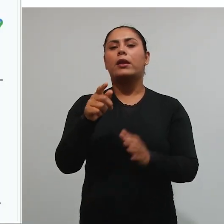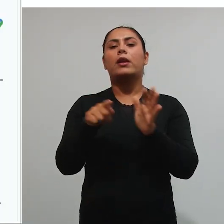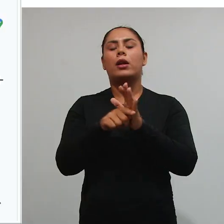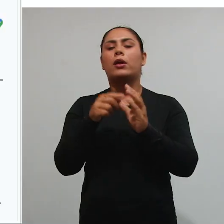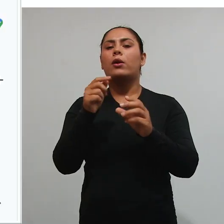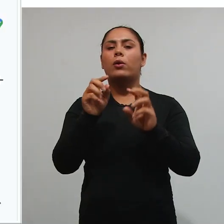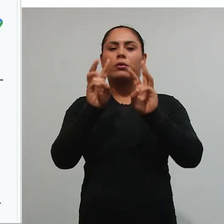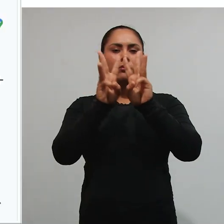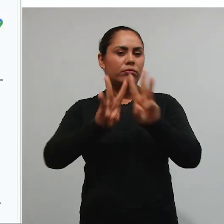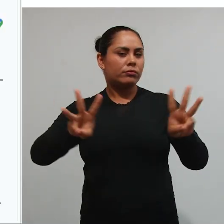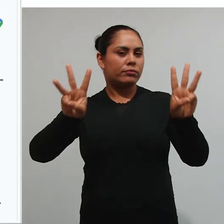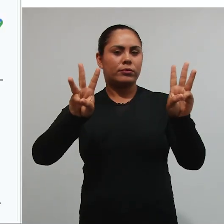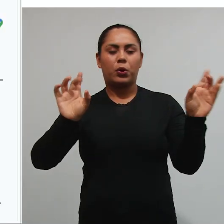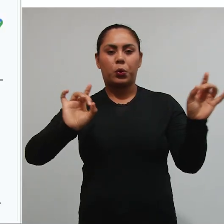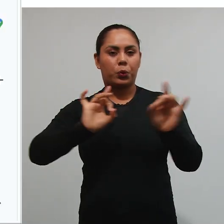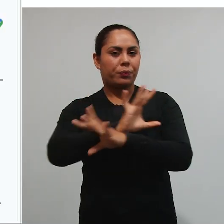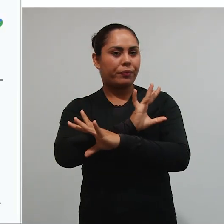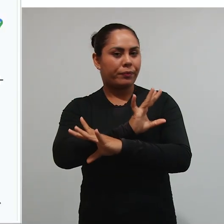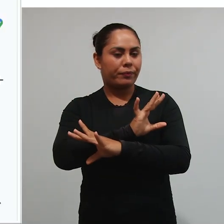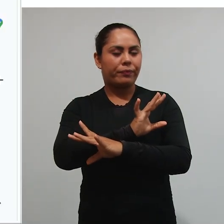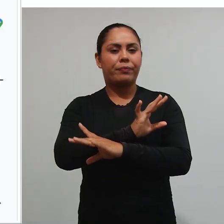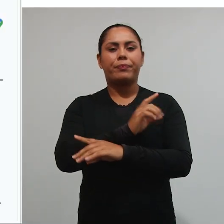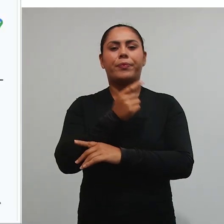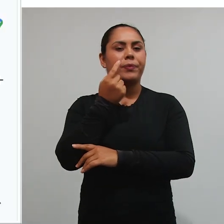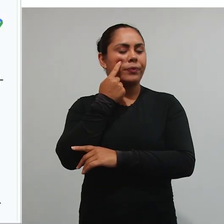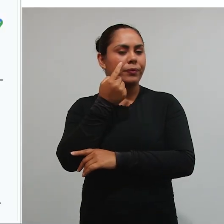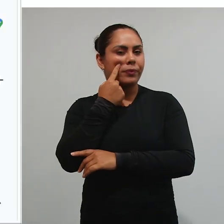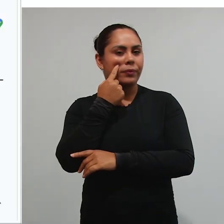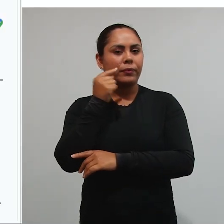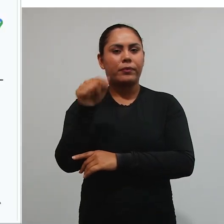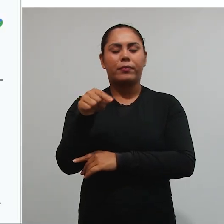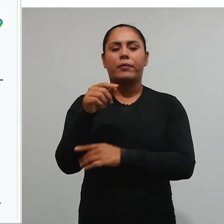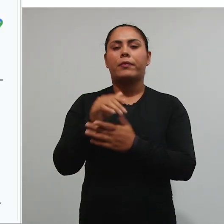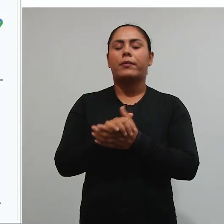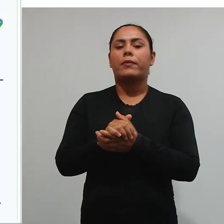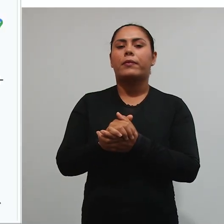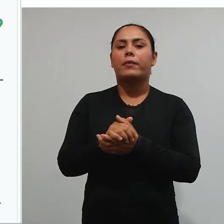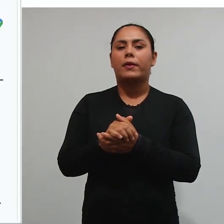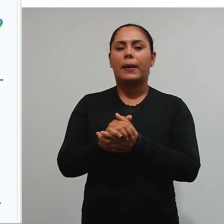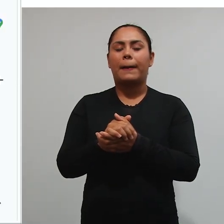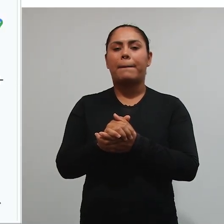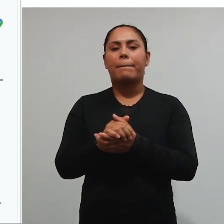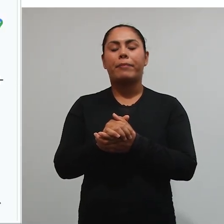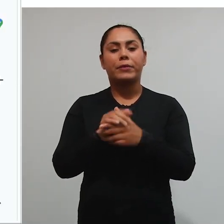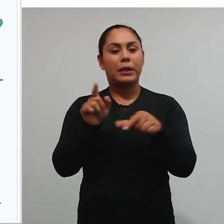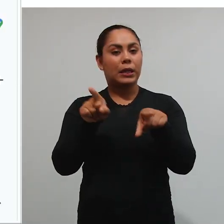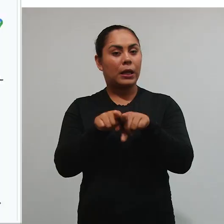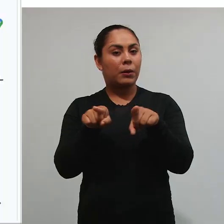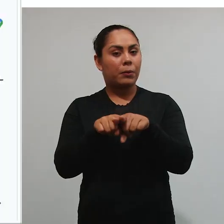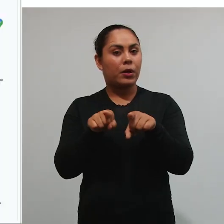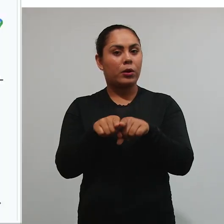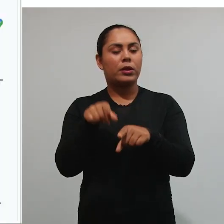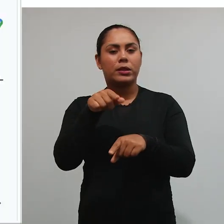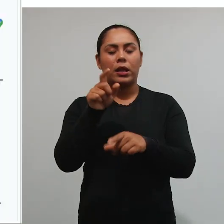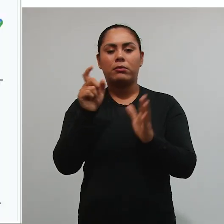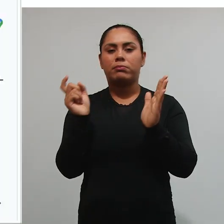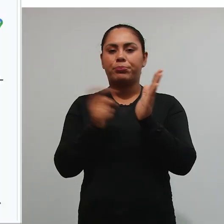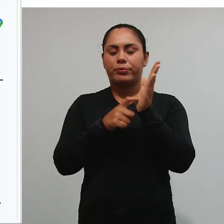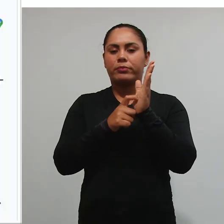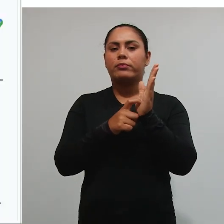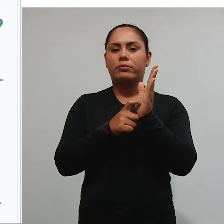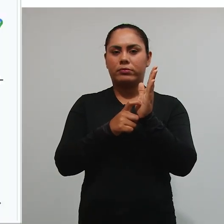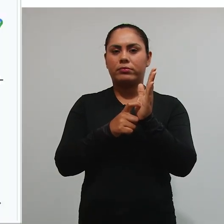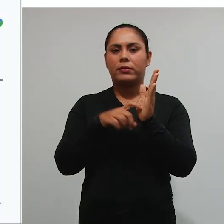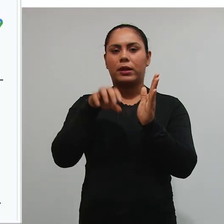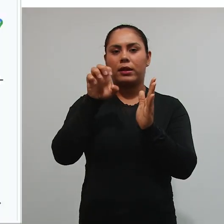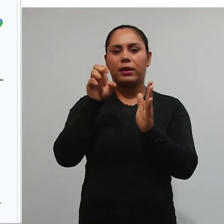endereço completo, tá? Ó, endereço completo, tá bom? E você dá um Enter no final